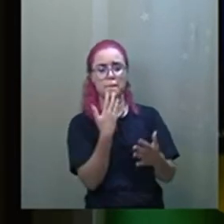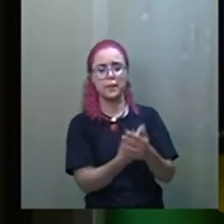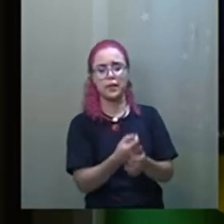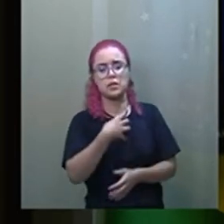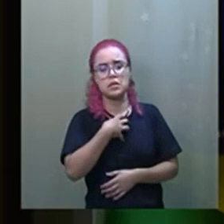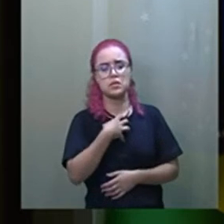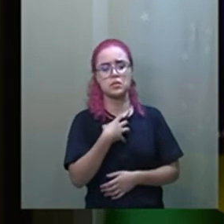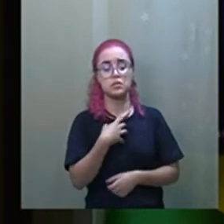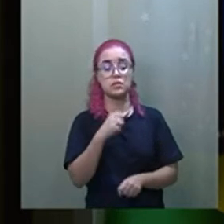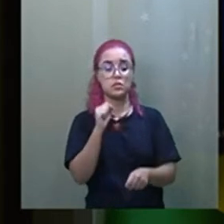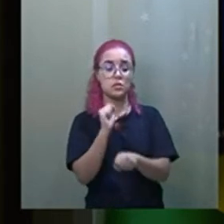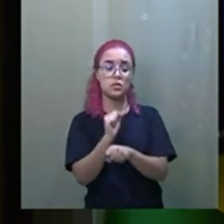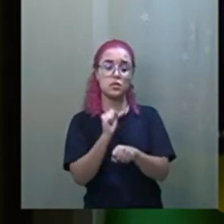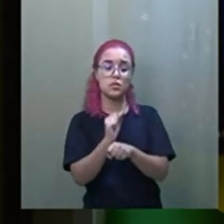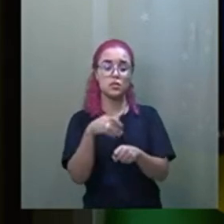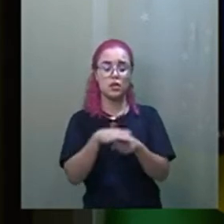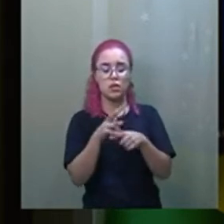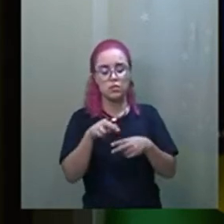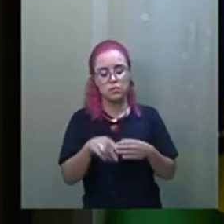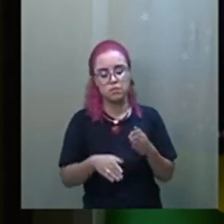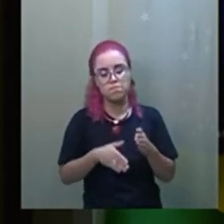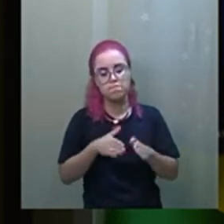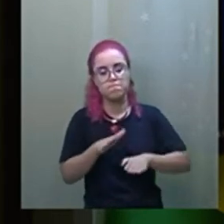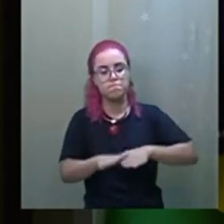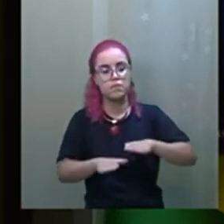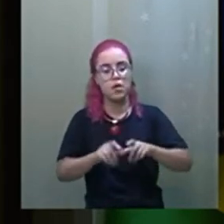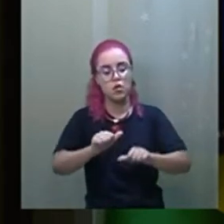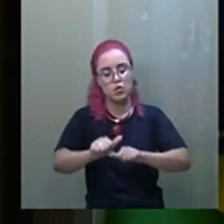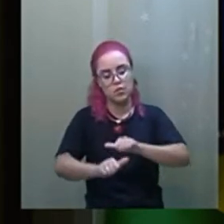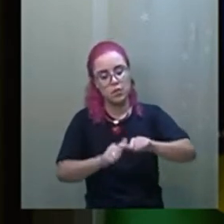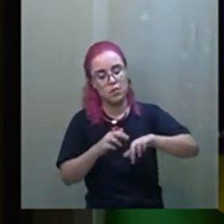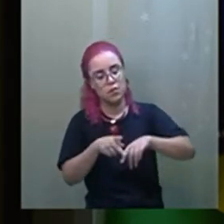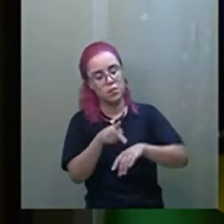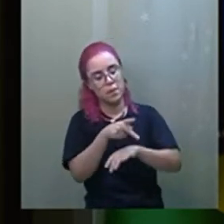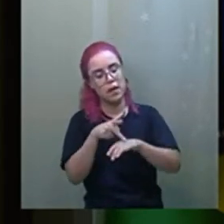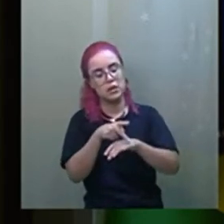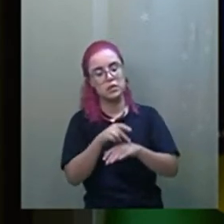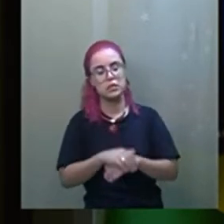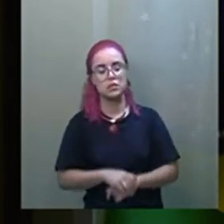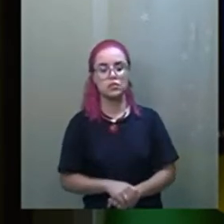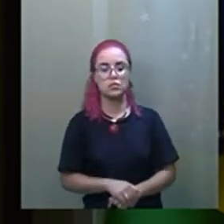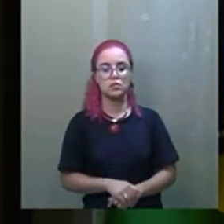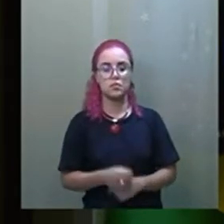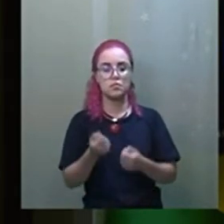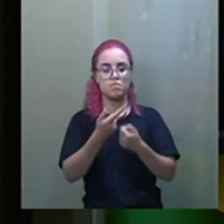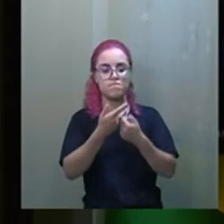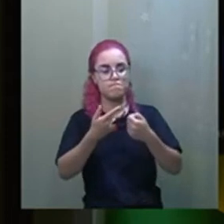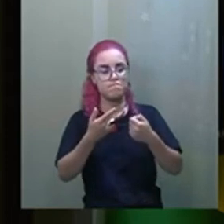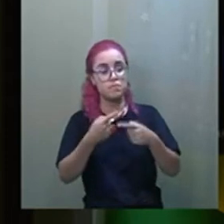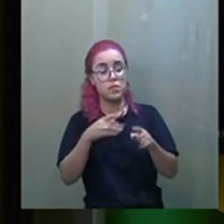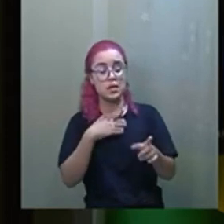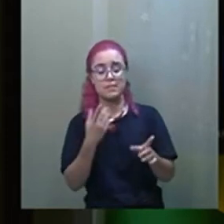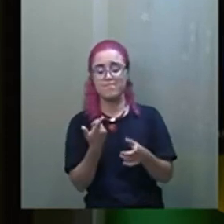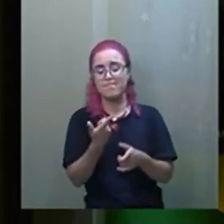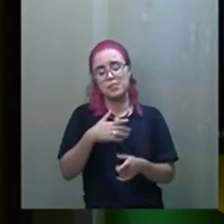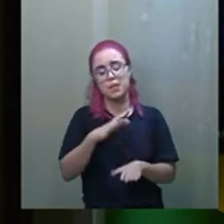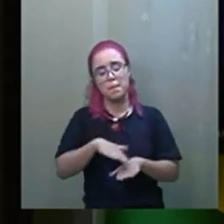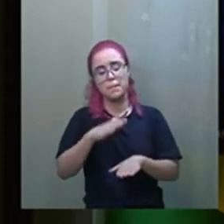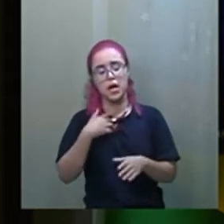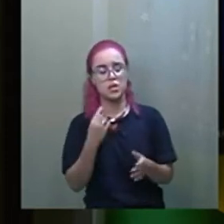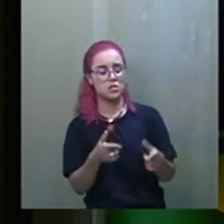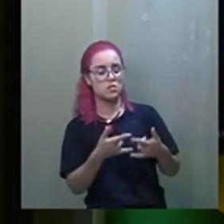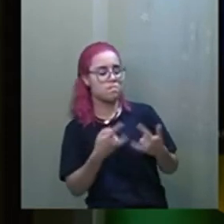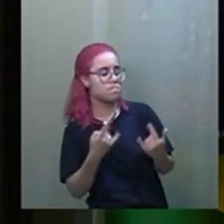sentido e eu espero que a gente caminhe, como outros países estão caminhando, para abolir esse passaporte sanitário